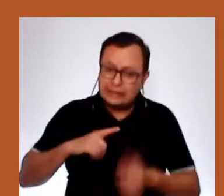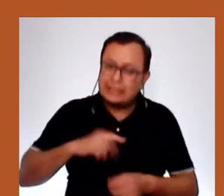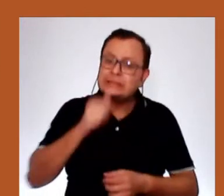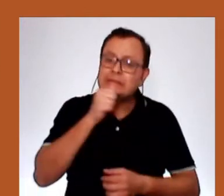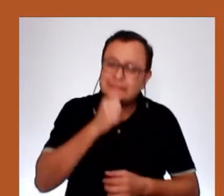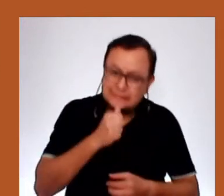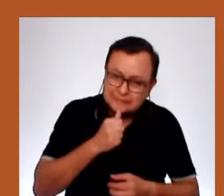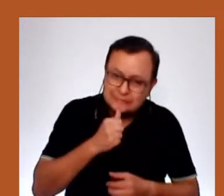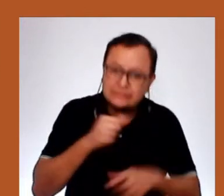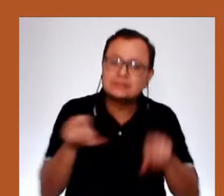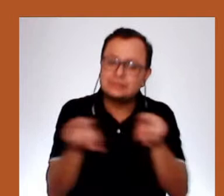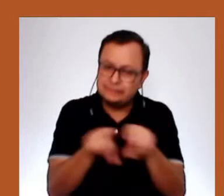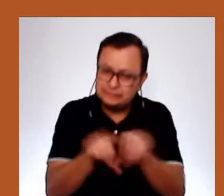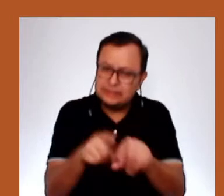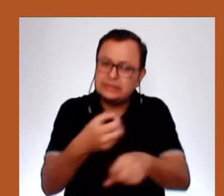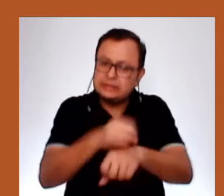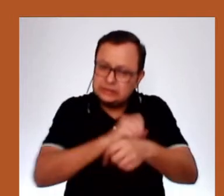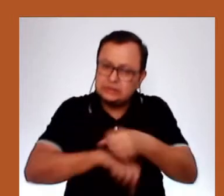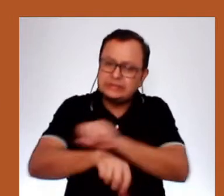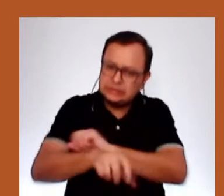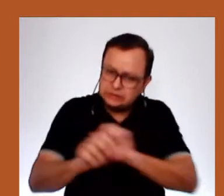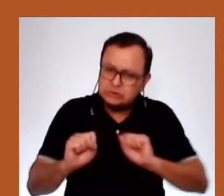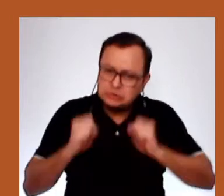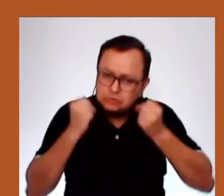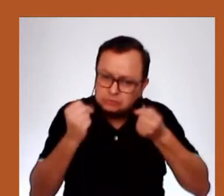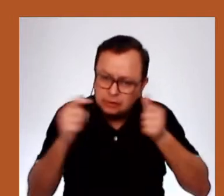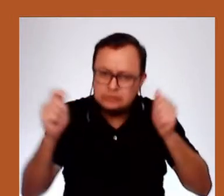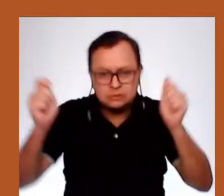isso, mas é possível, né? É possível.